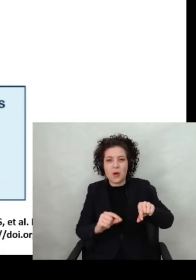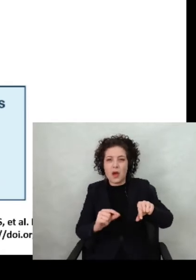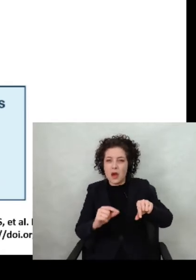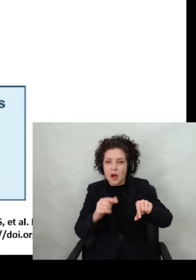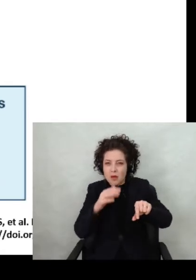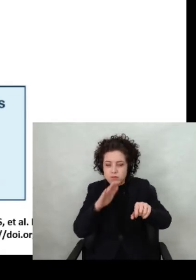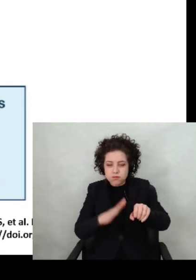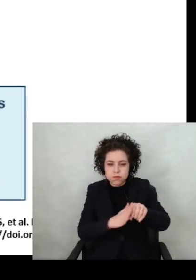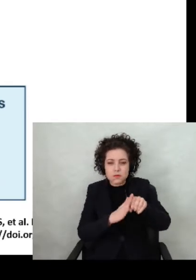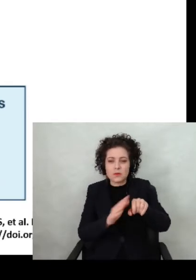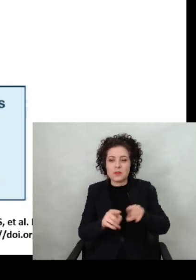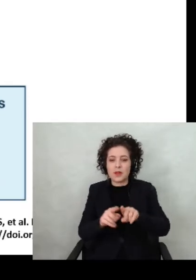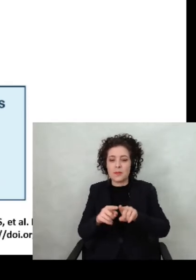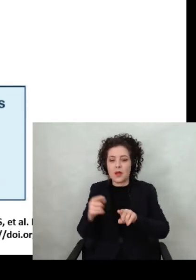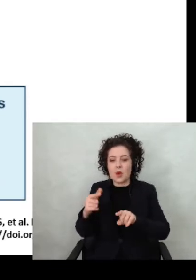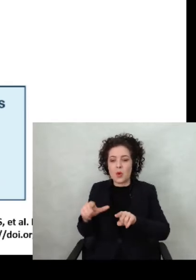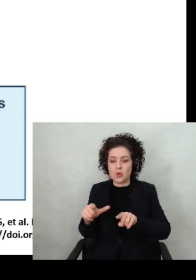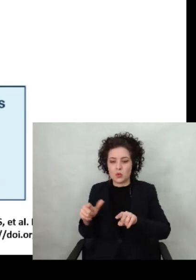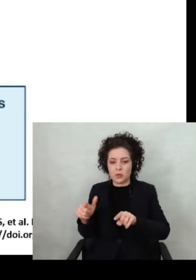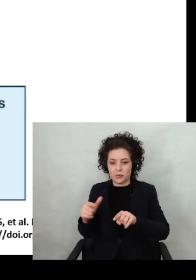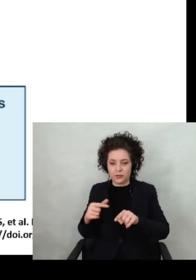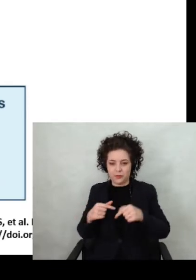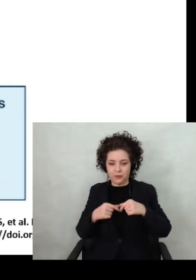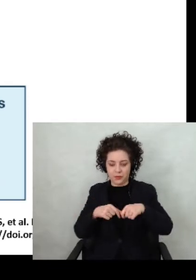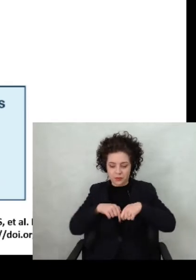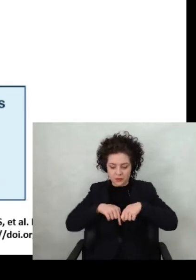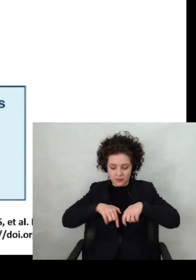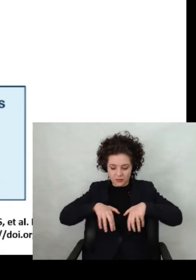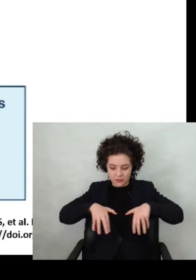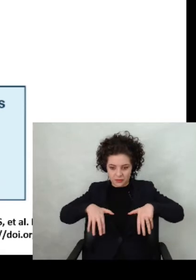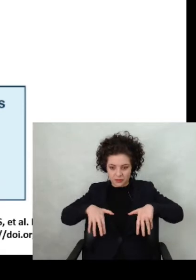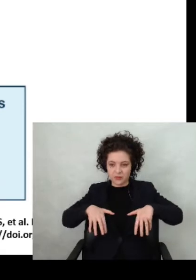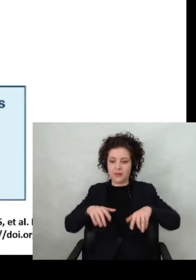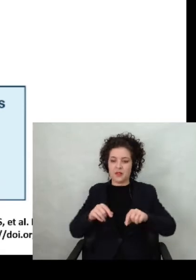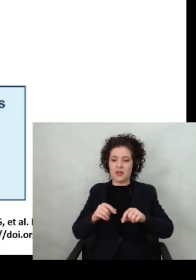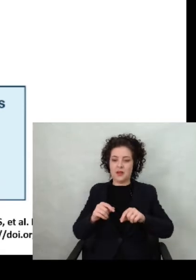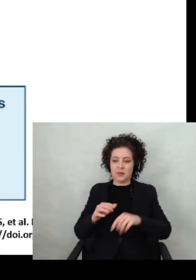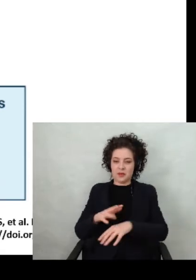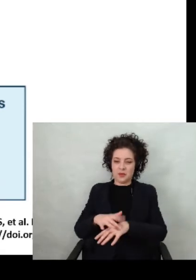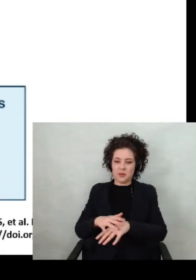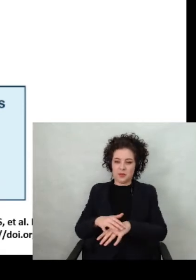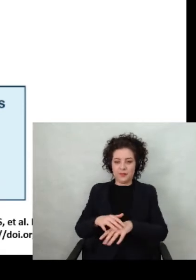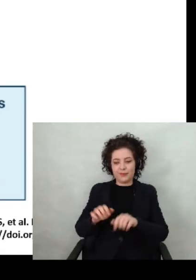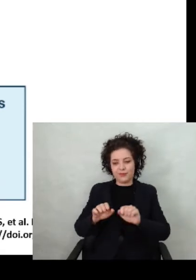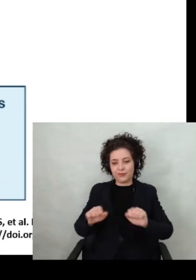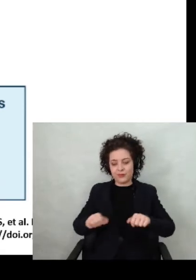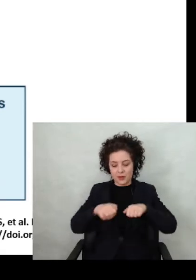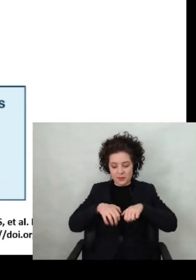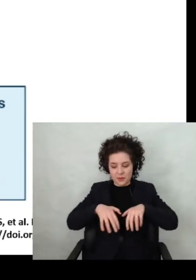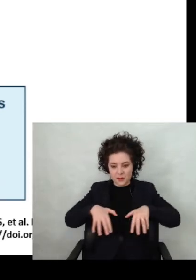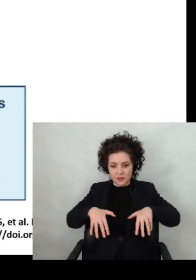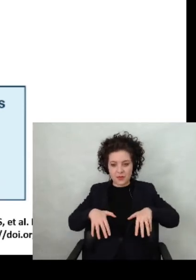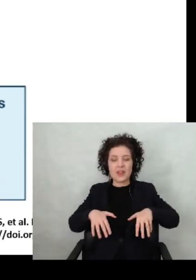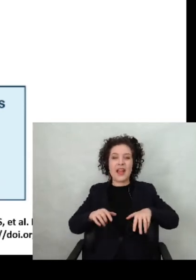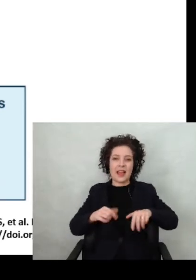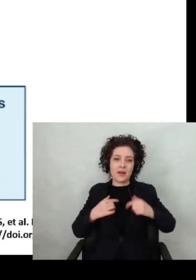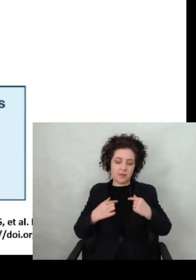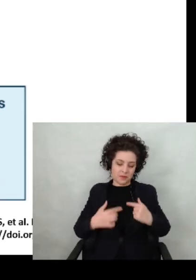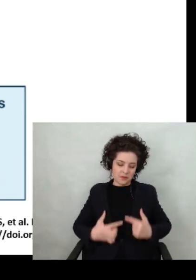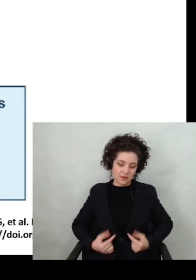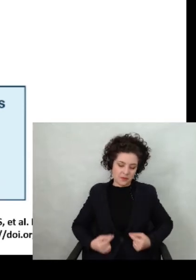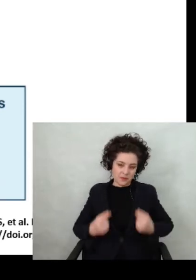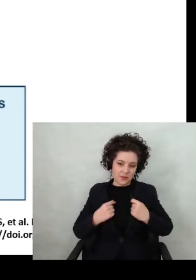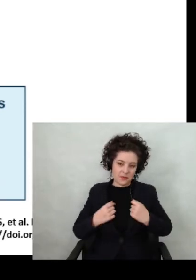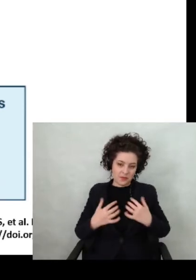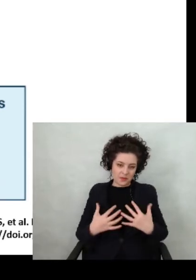de choque, né, dessa doença, apesar de ser uma doença sistêmica, o órgão de choque é o pulmão. Nós vamos ter hipoxemia,